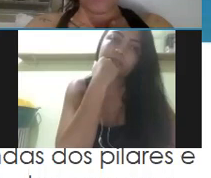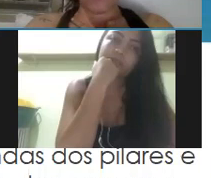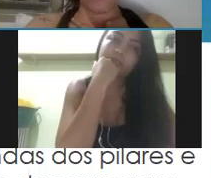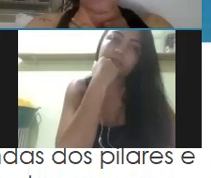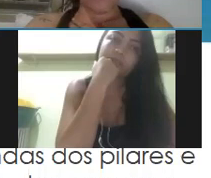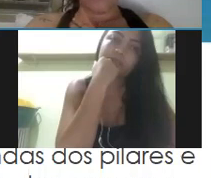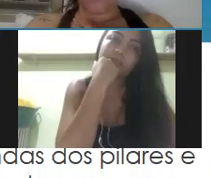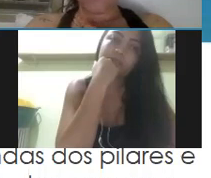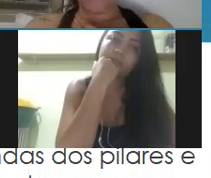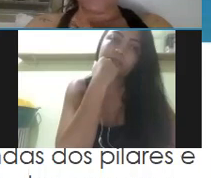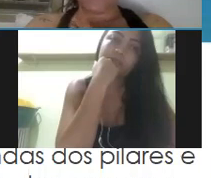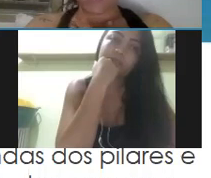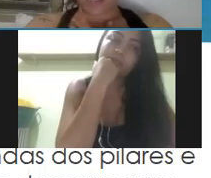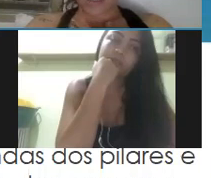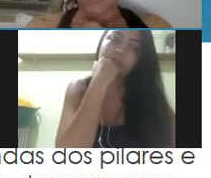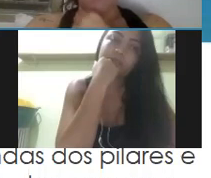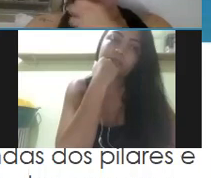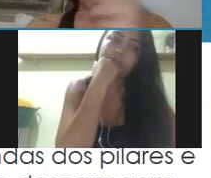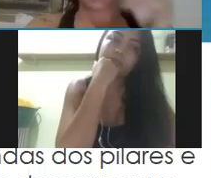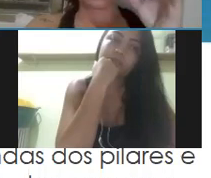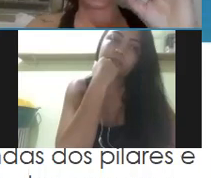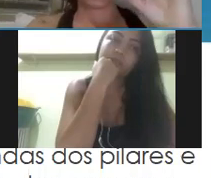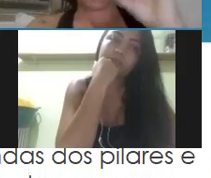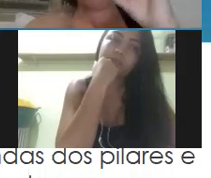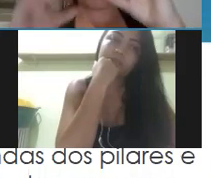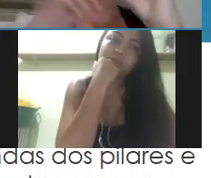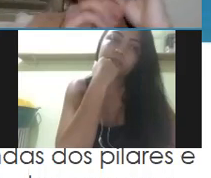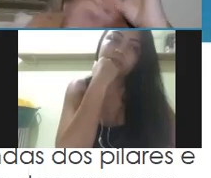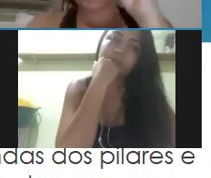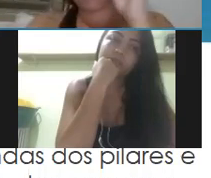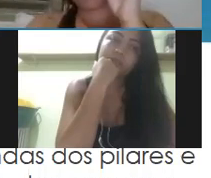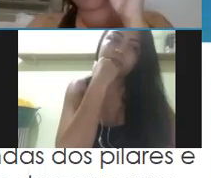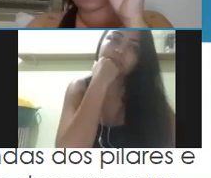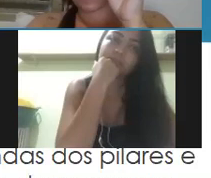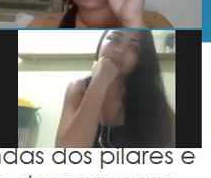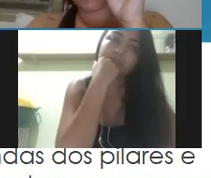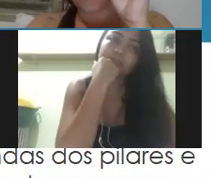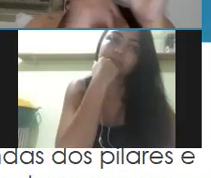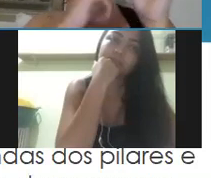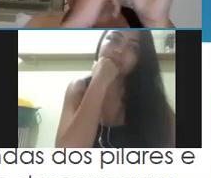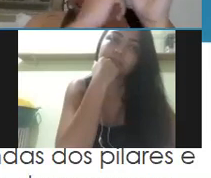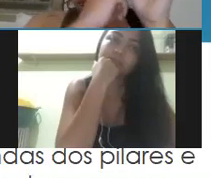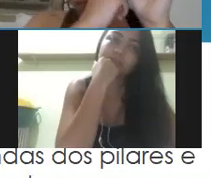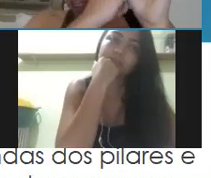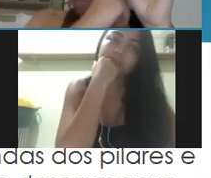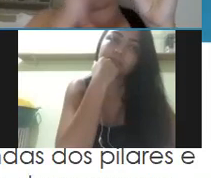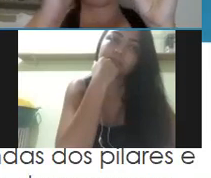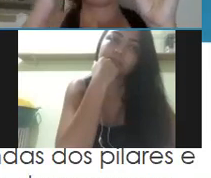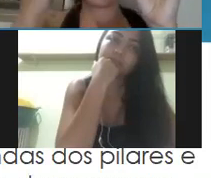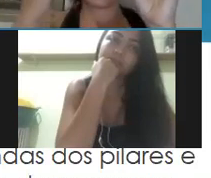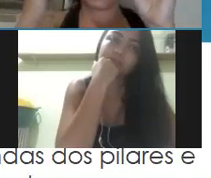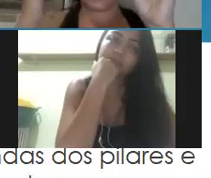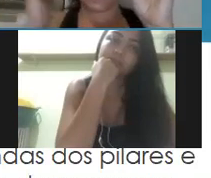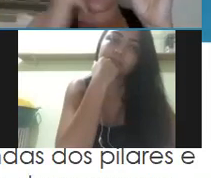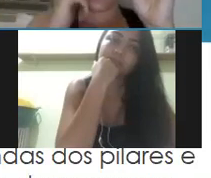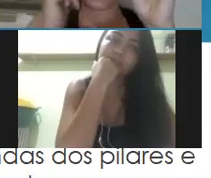exemplo, como eu falei para vocês, um pilar, se a gente olhar por área, ele é muito pequeno. Então, vamos